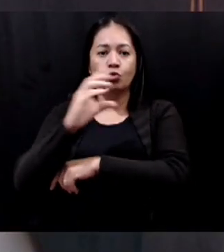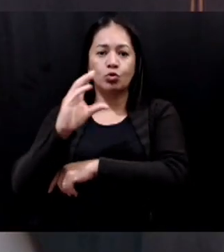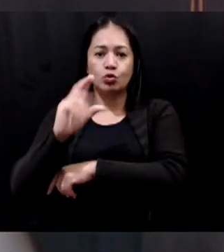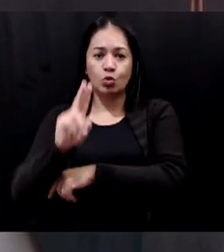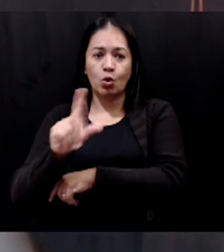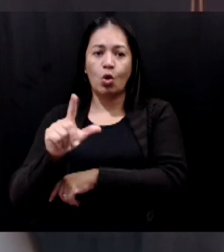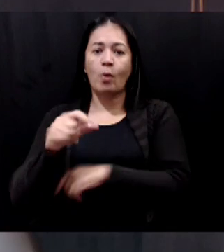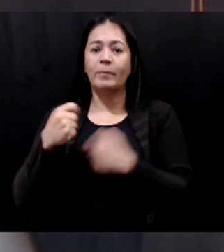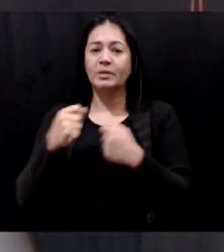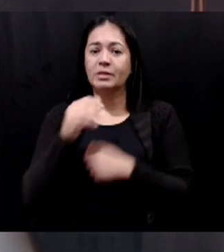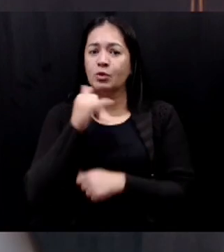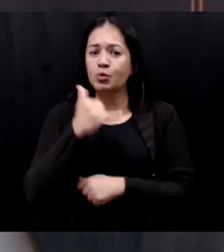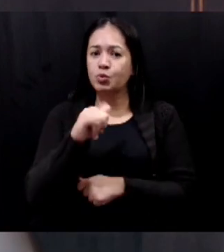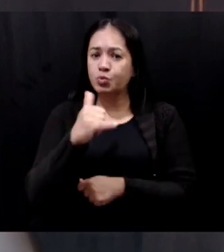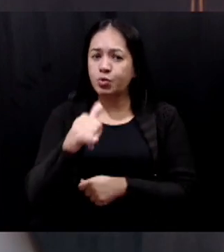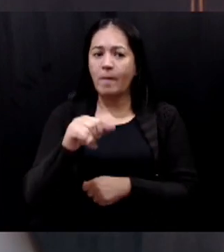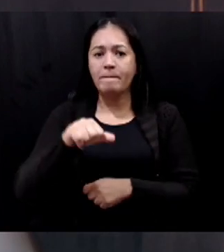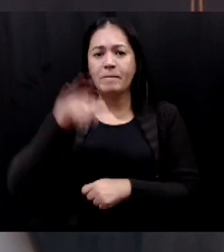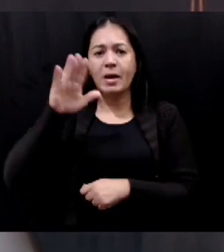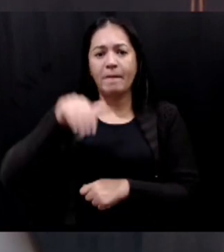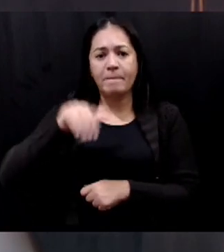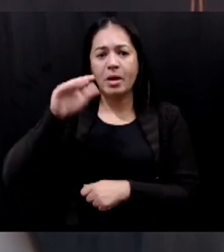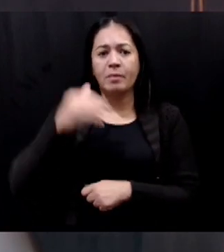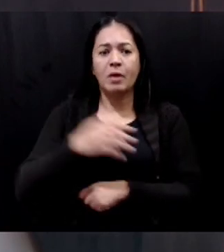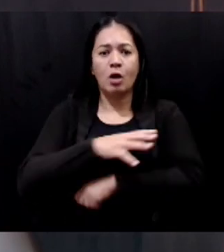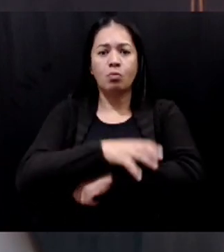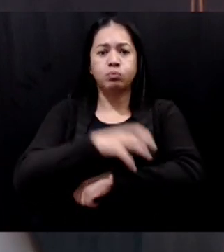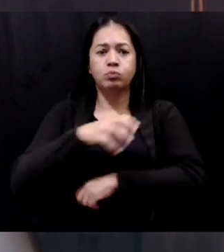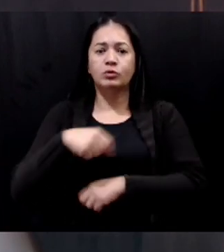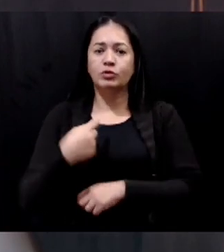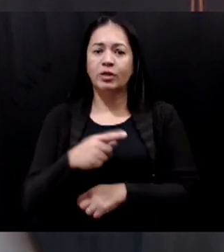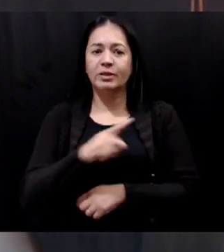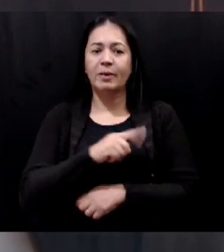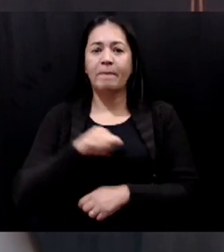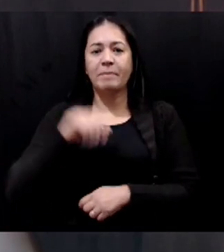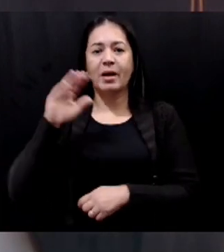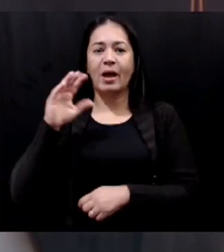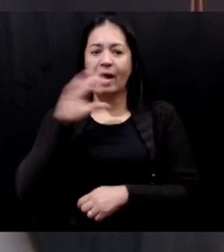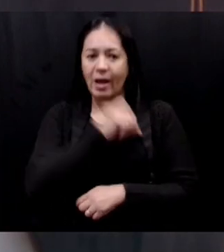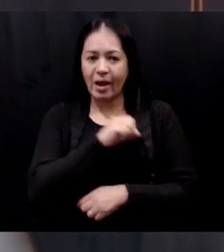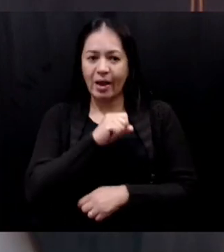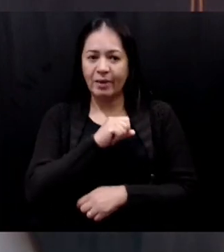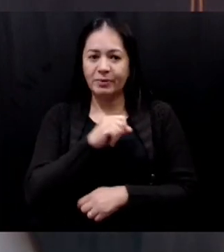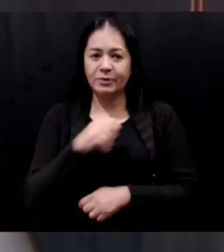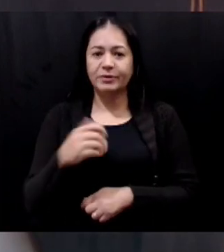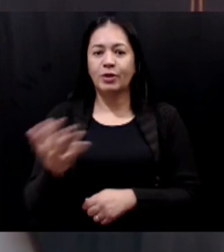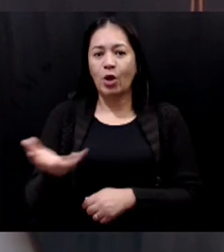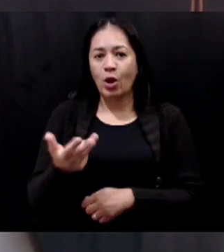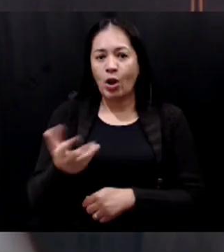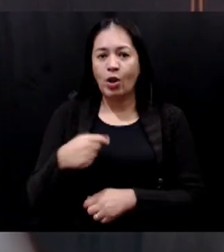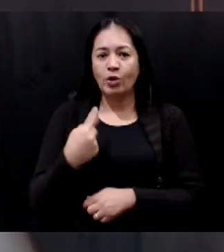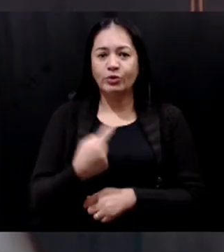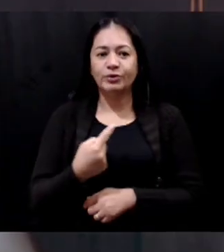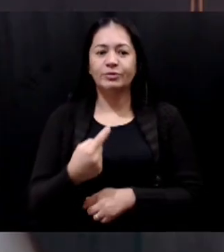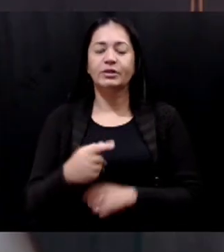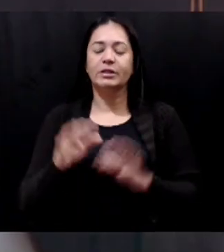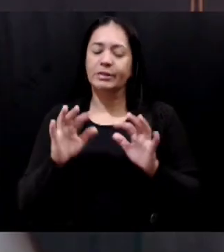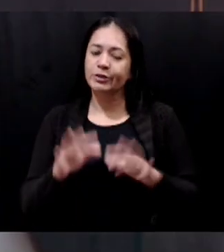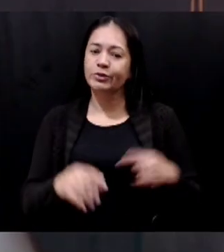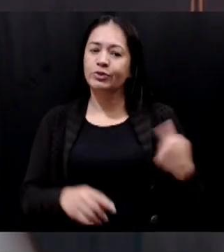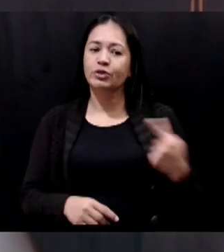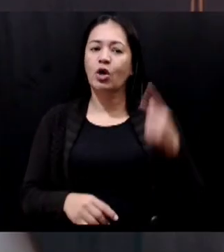Então, quanto mais músculo nós tivermos, mais rápido fica o nosso metabolismo. Então, é isso que a gente consegue fazer,